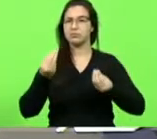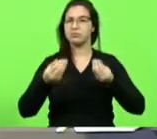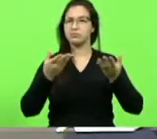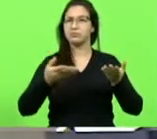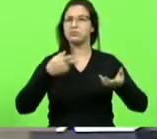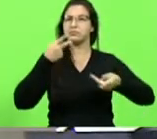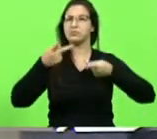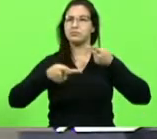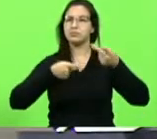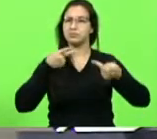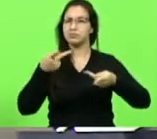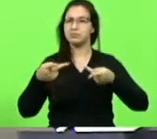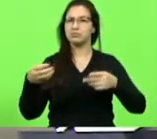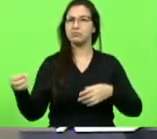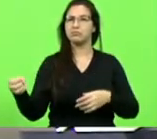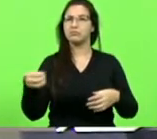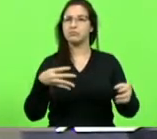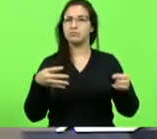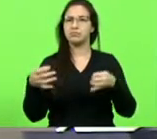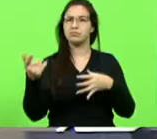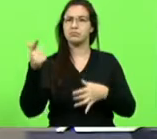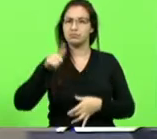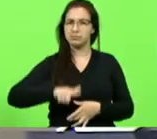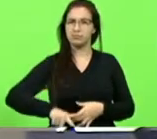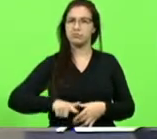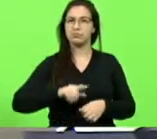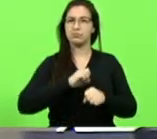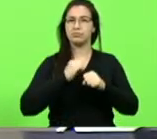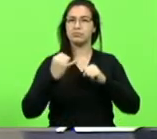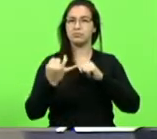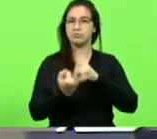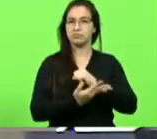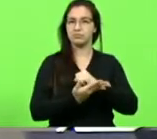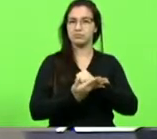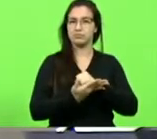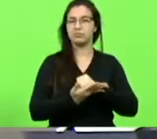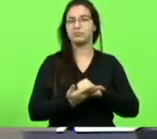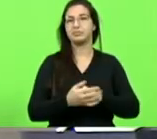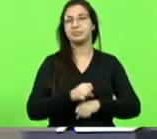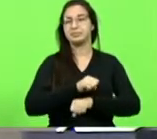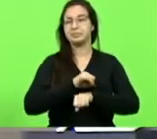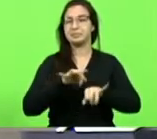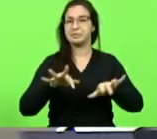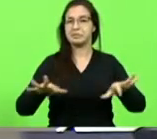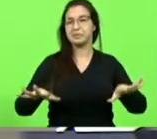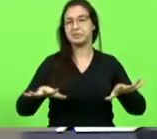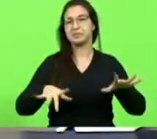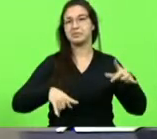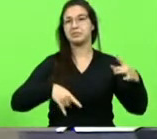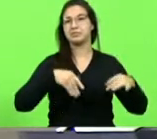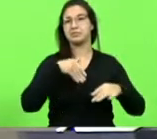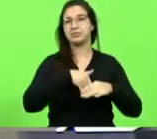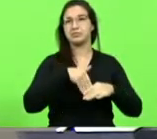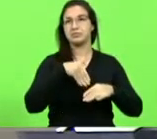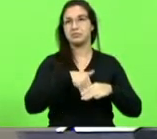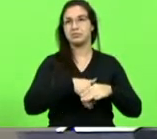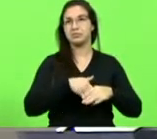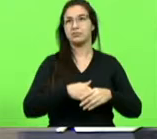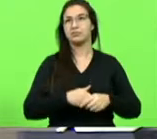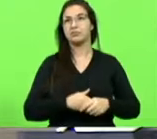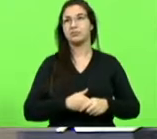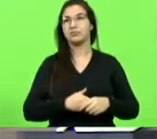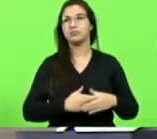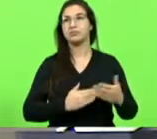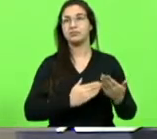Estado sobre uma nova onda de Covid-19, em discussão. Não havendo quem queira discutir, em votação, deputados que aprovam, permaneçam como se